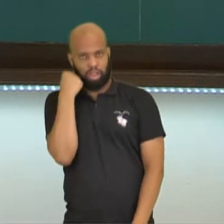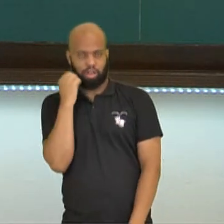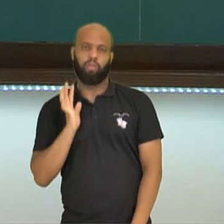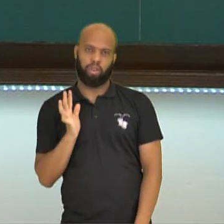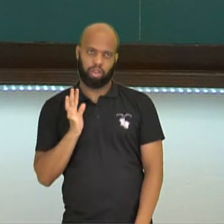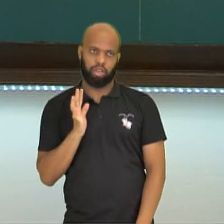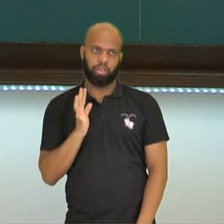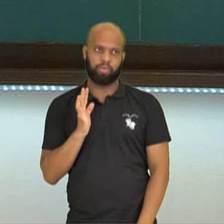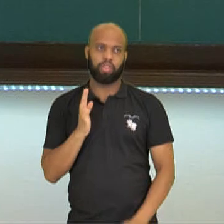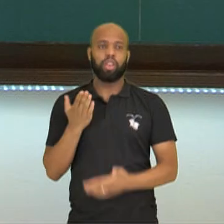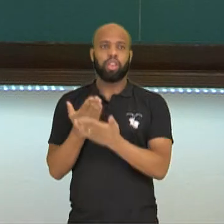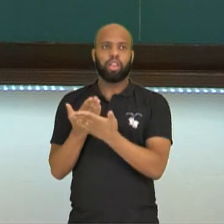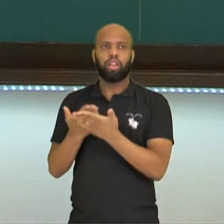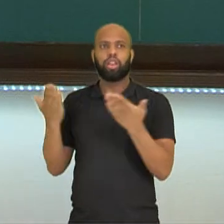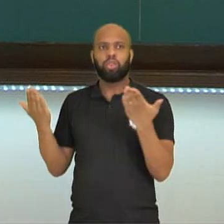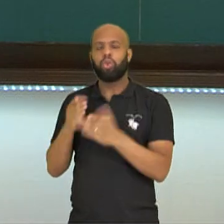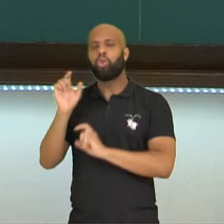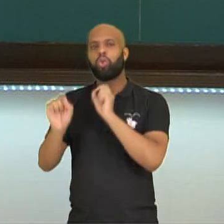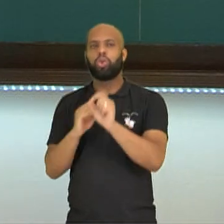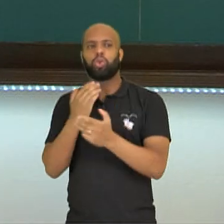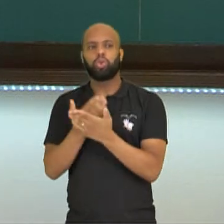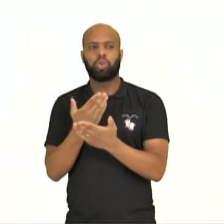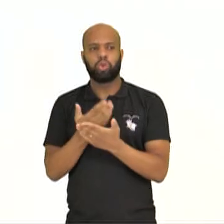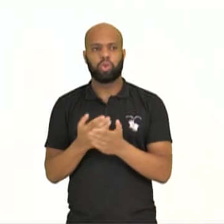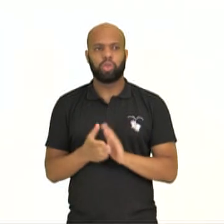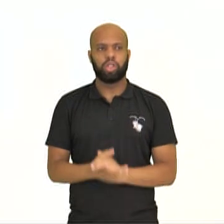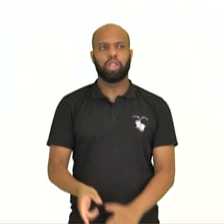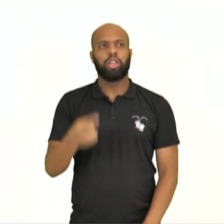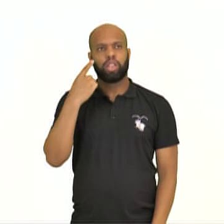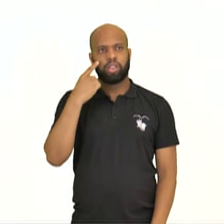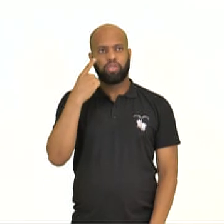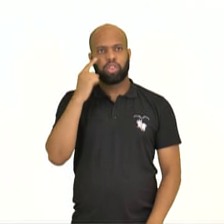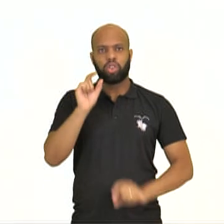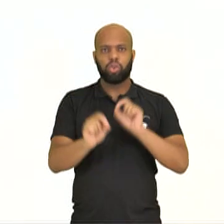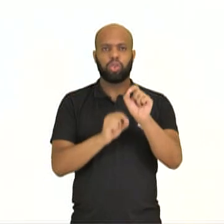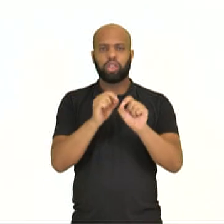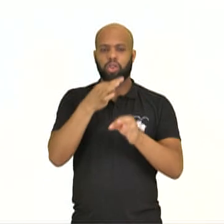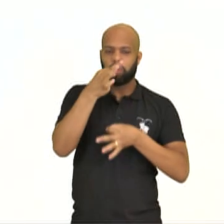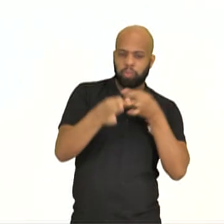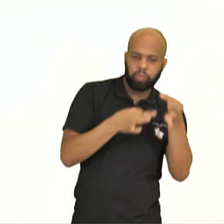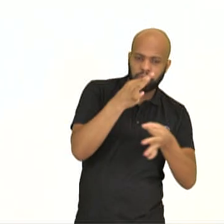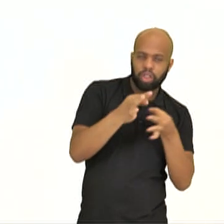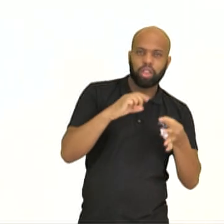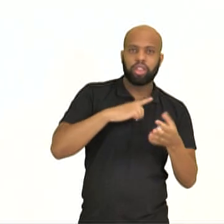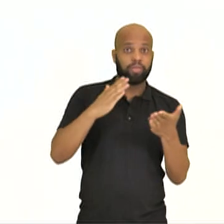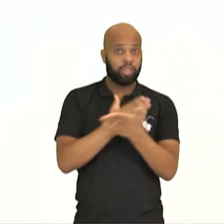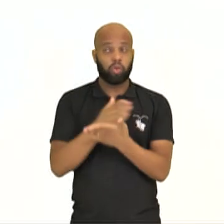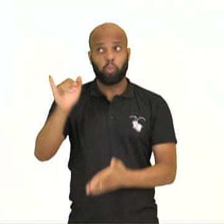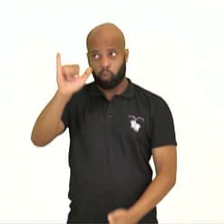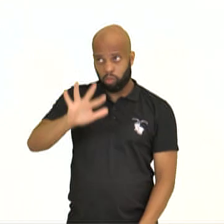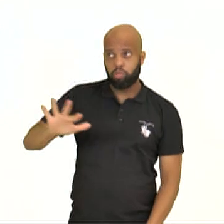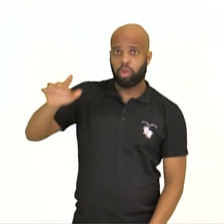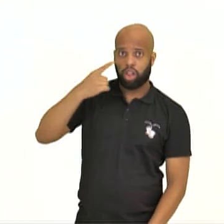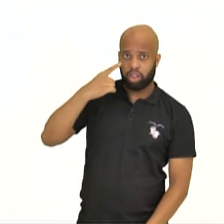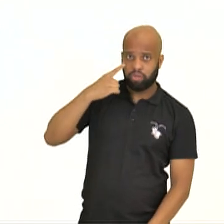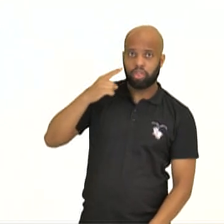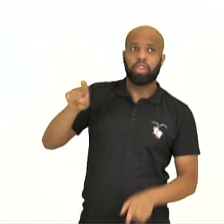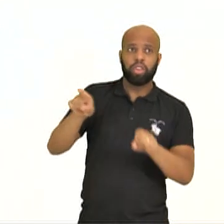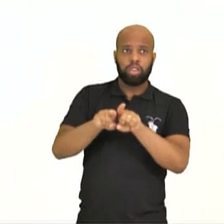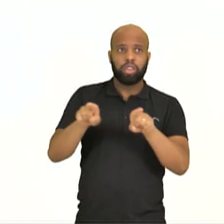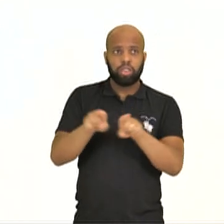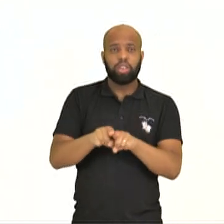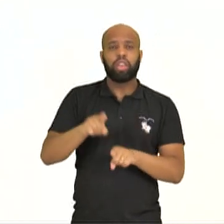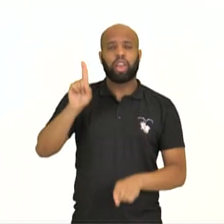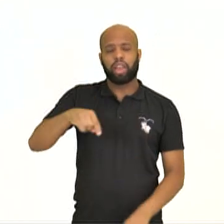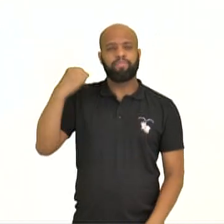ok? Pessoal, na aula de hoje, então, nós vimos o caráter opinativo de algumas imagens, ilustrações e